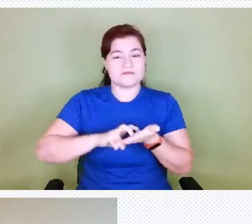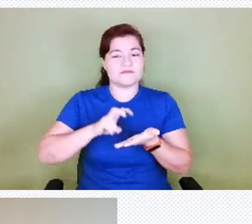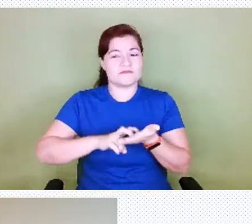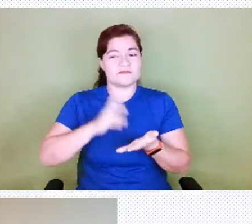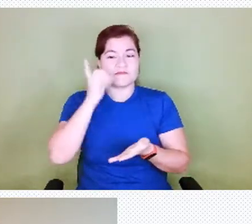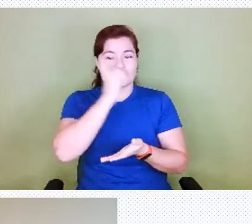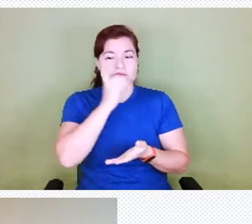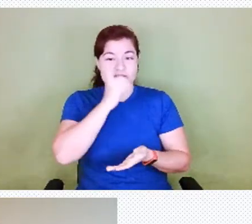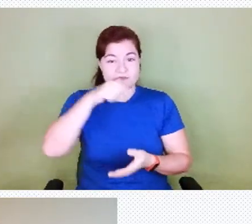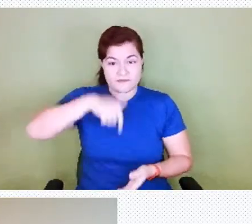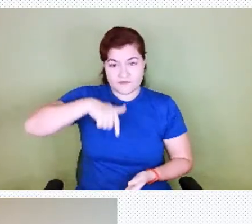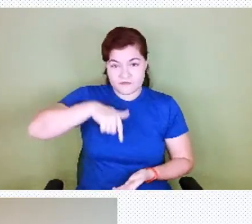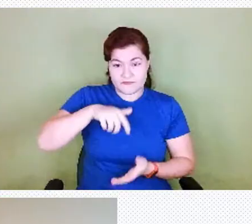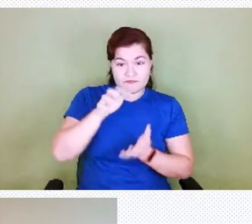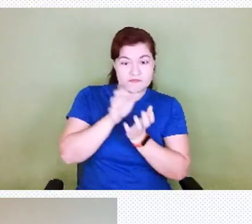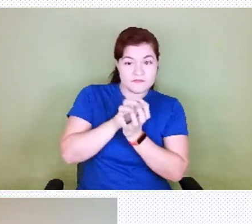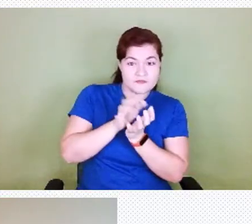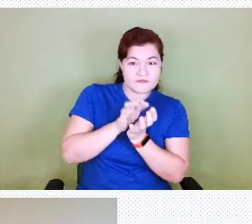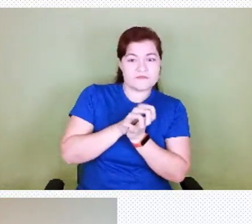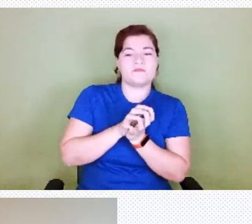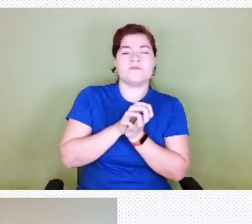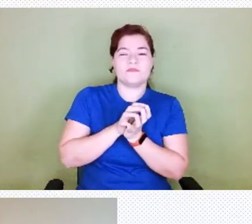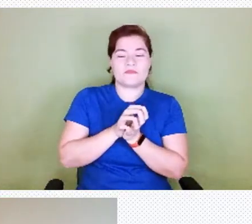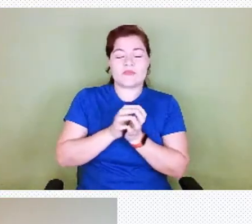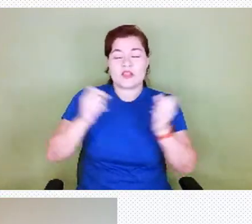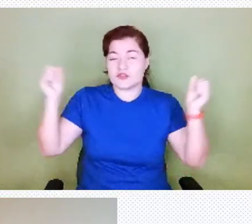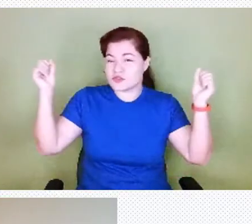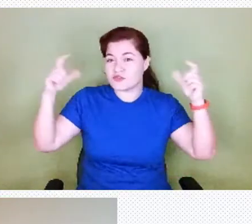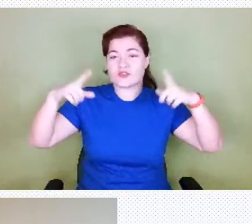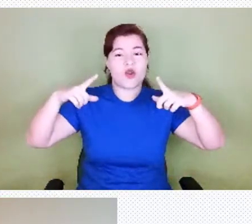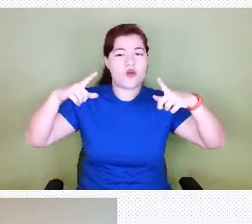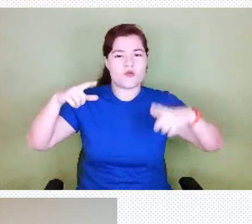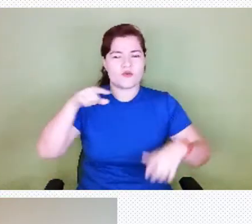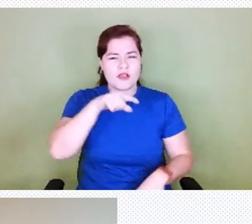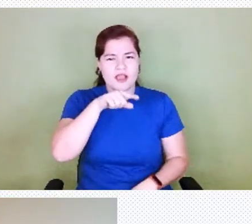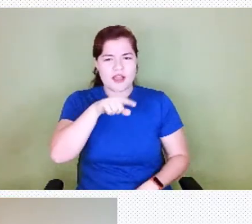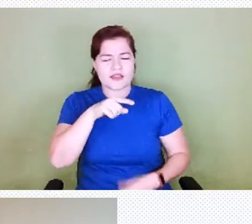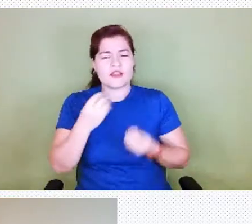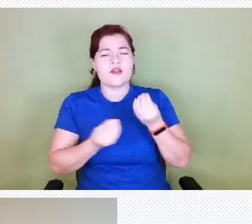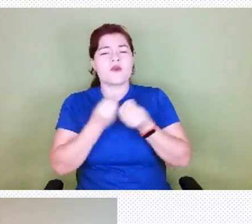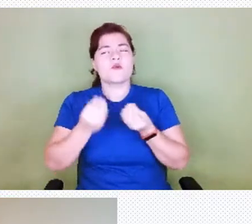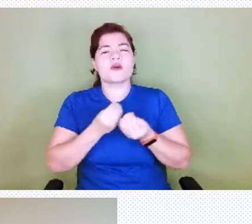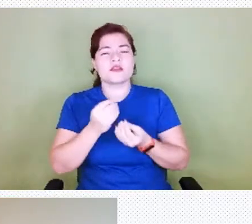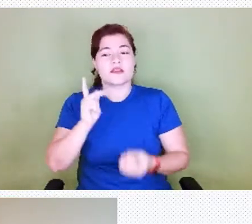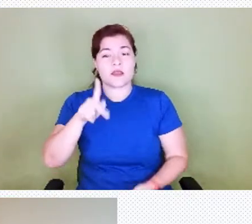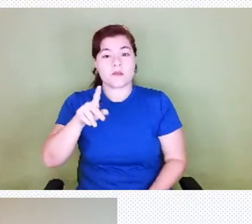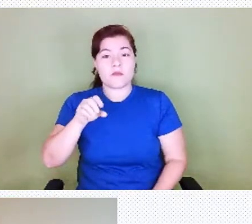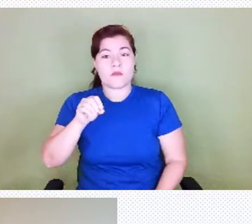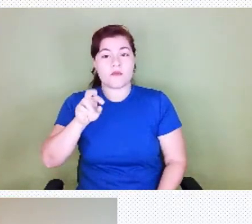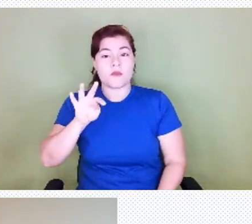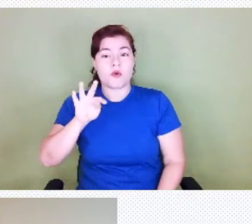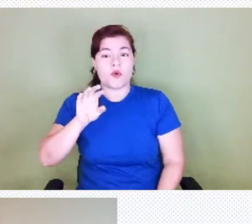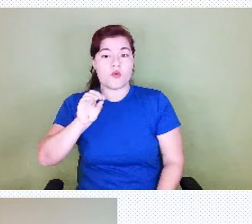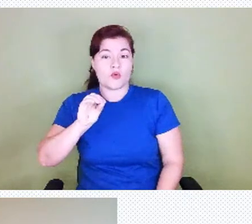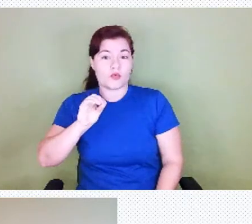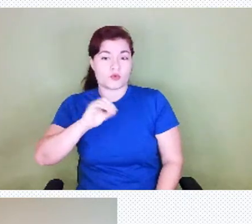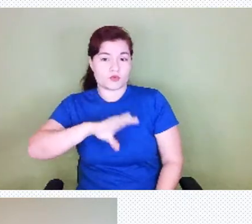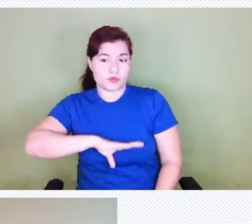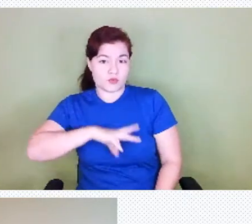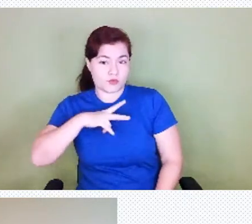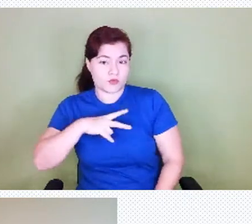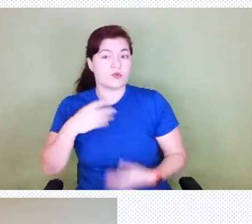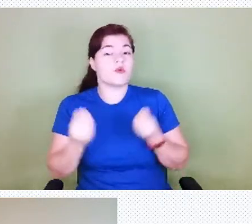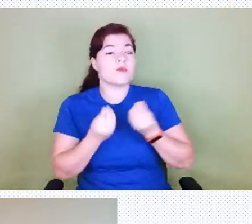no Recife, bastante ensolarada. Como está aí, Maria, na cidade do Porto? Aqui também, apesar